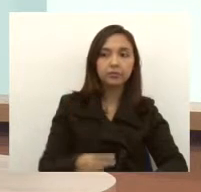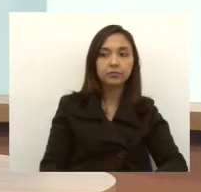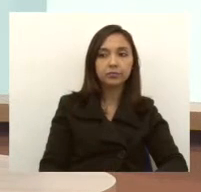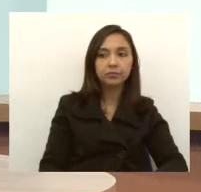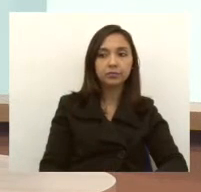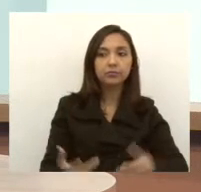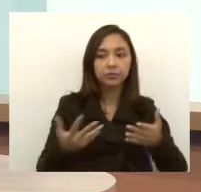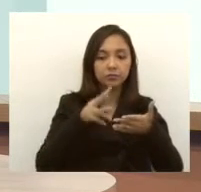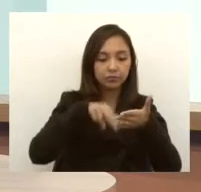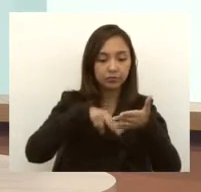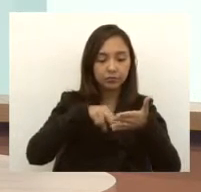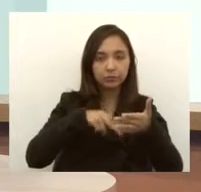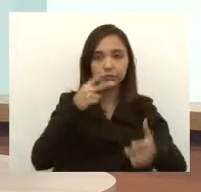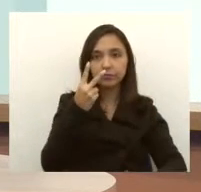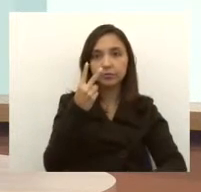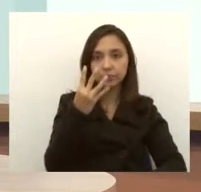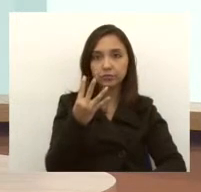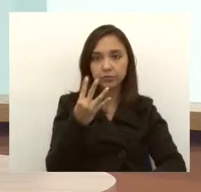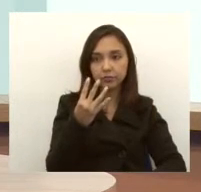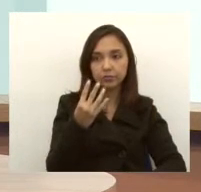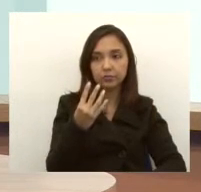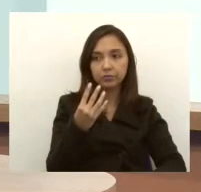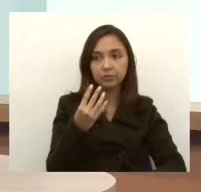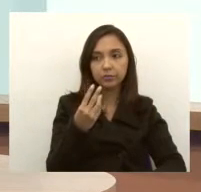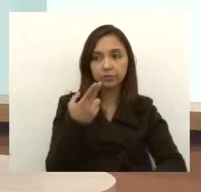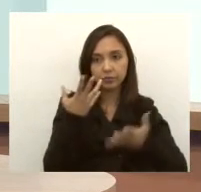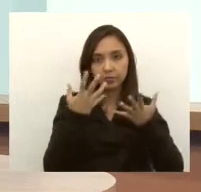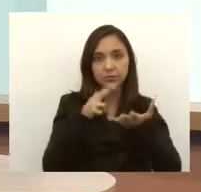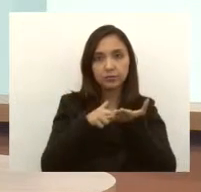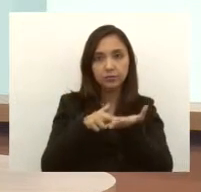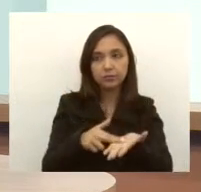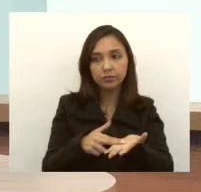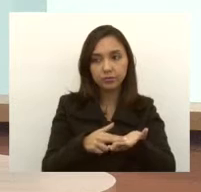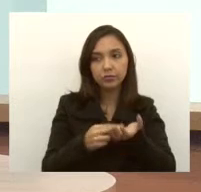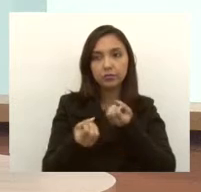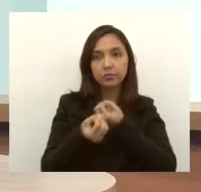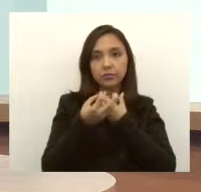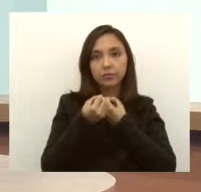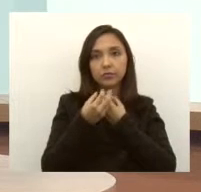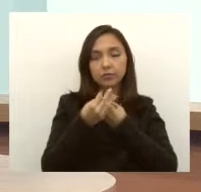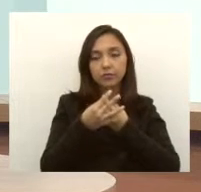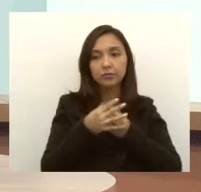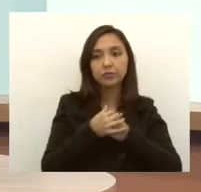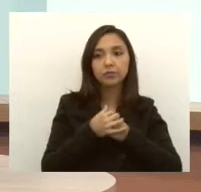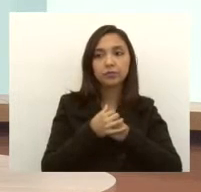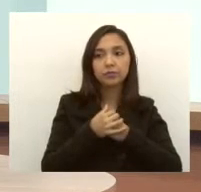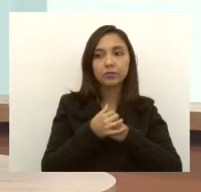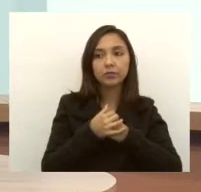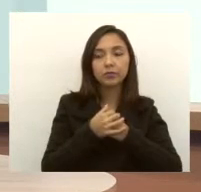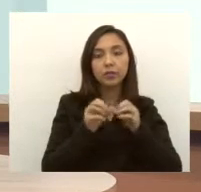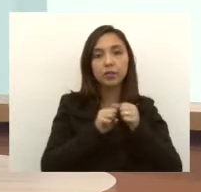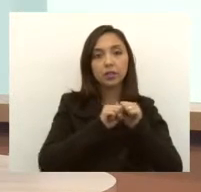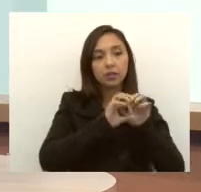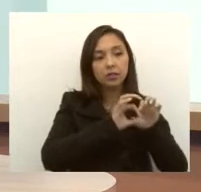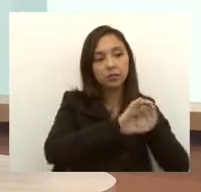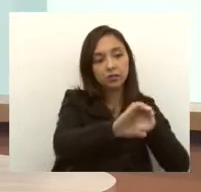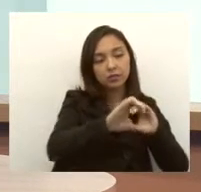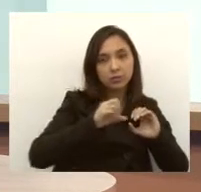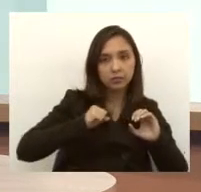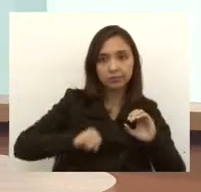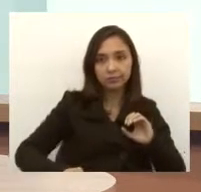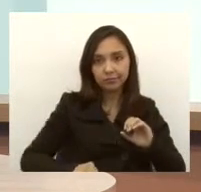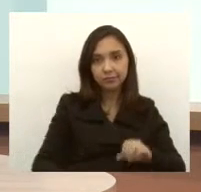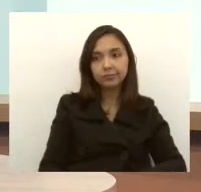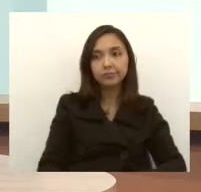leio aqui o item 24, ao qual eu gostaria de encaminhar informações referentes à extensão de rede de